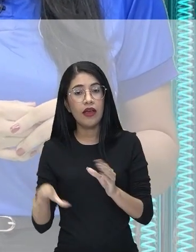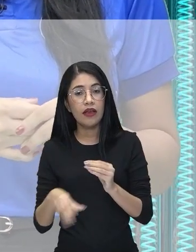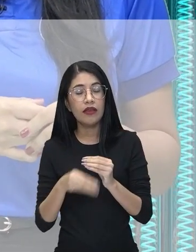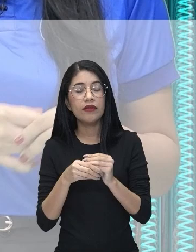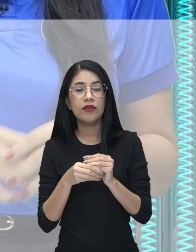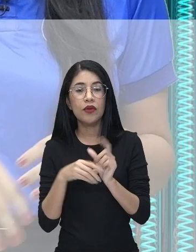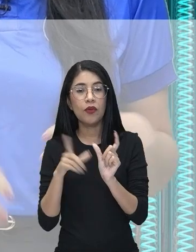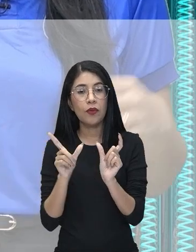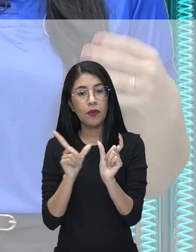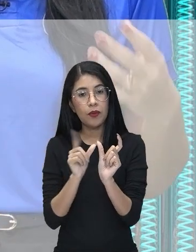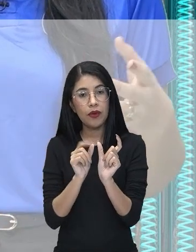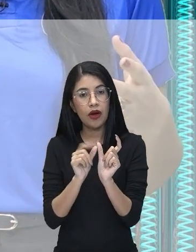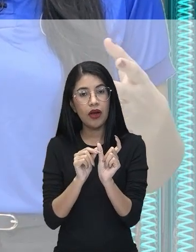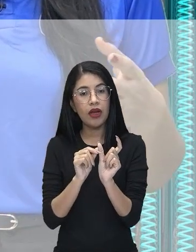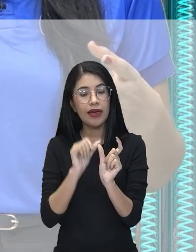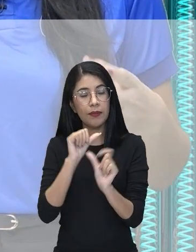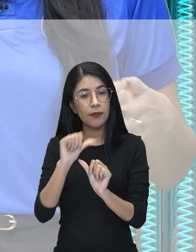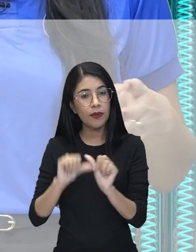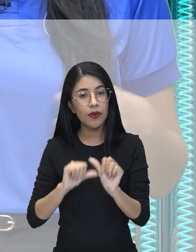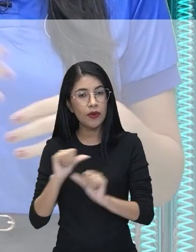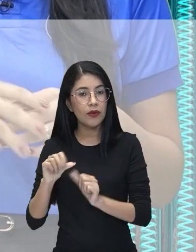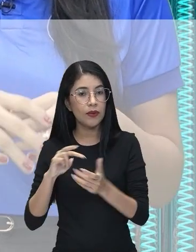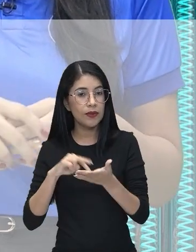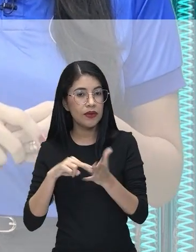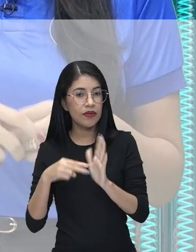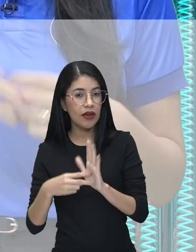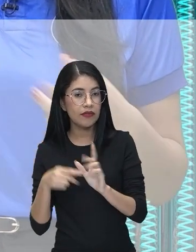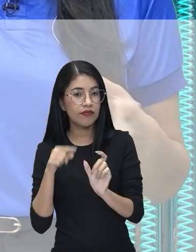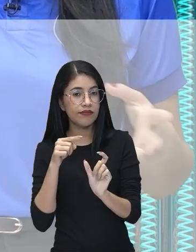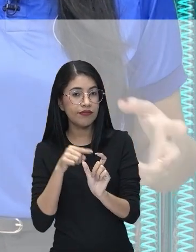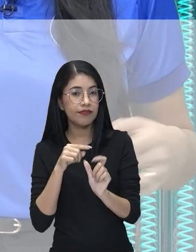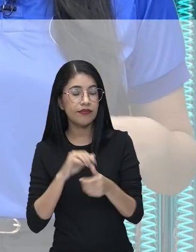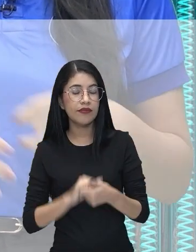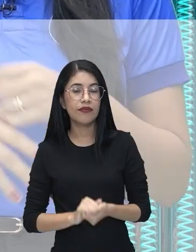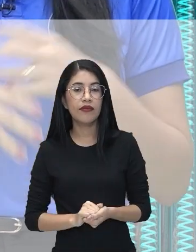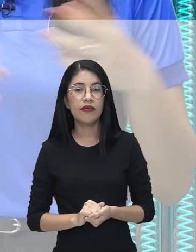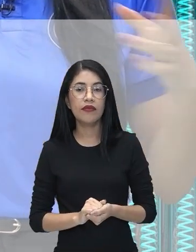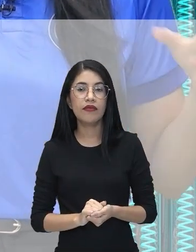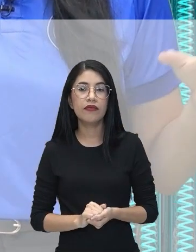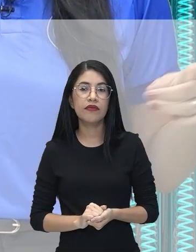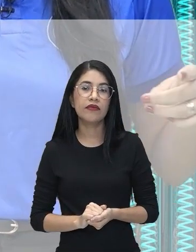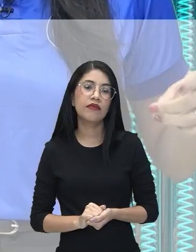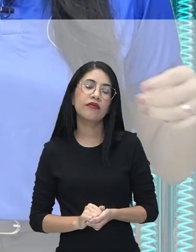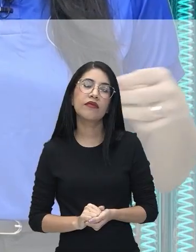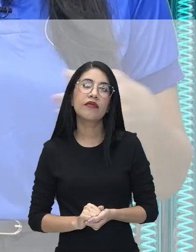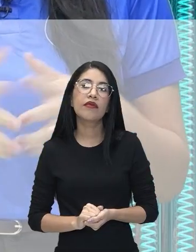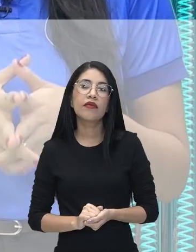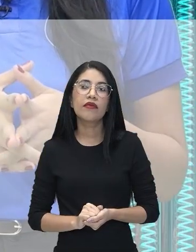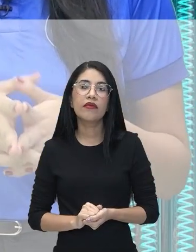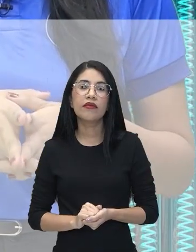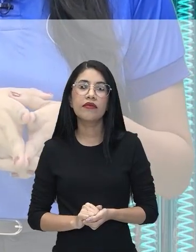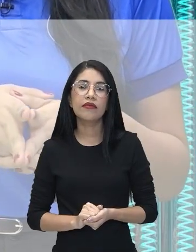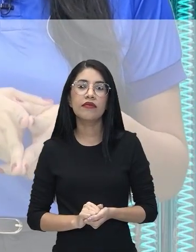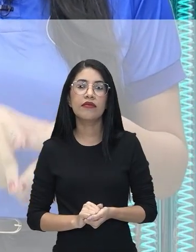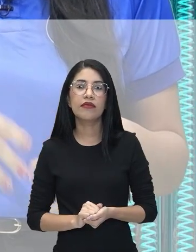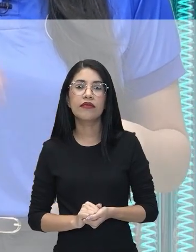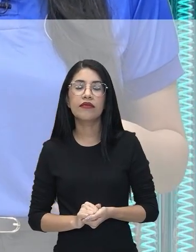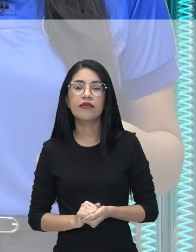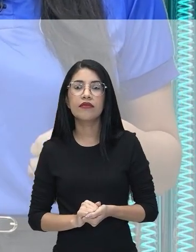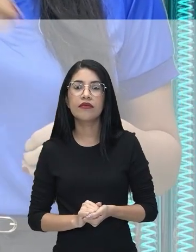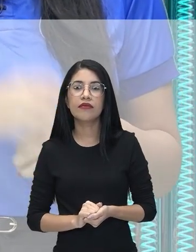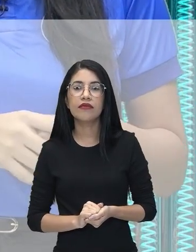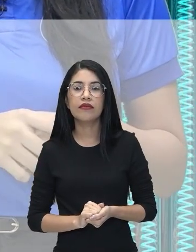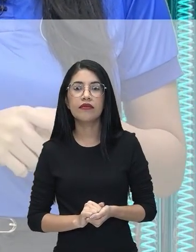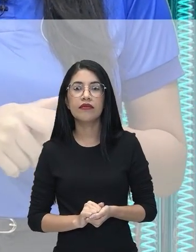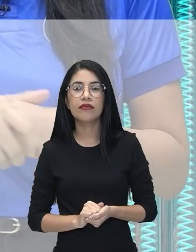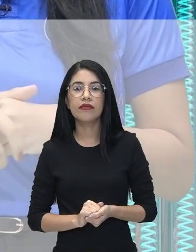aí nessa raiz e mudou o significado. Wonder, né? Maravilha. Wonderful, maravilhoso. Ok?